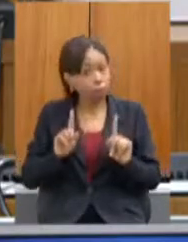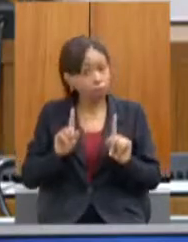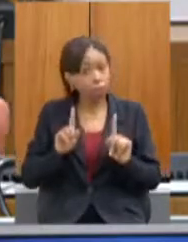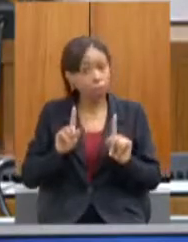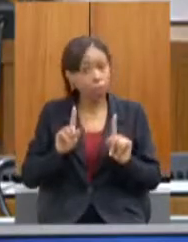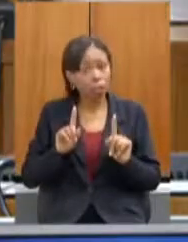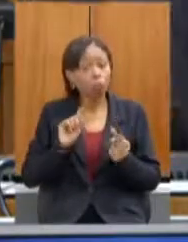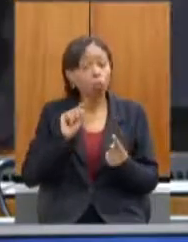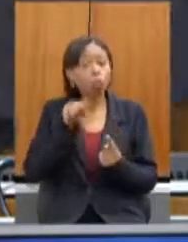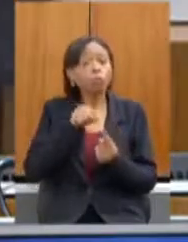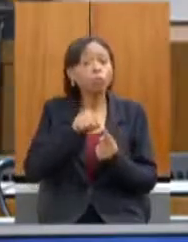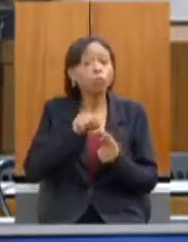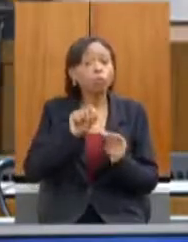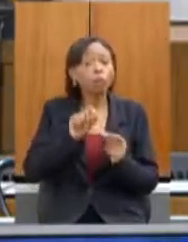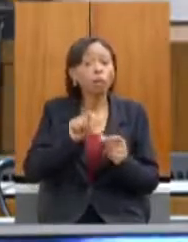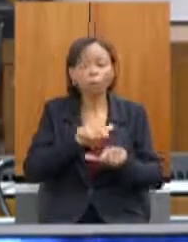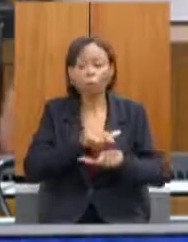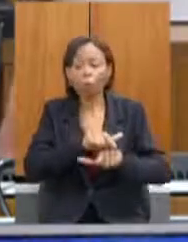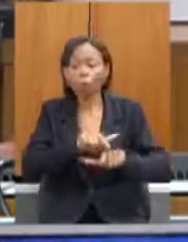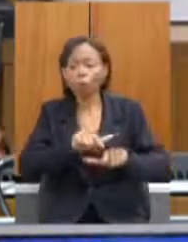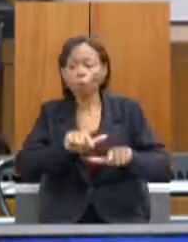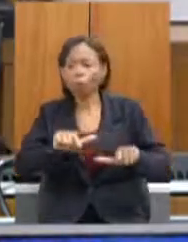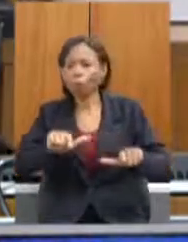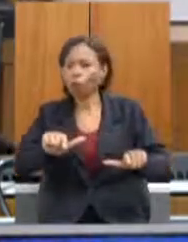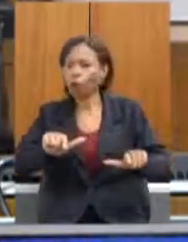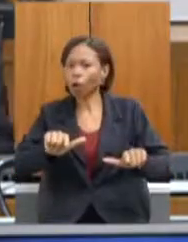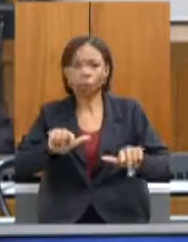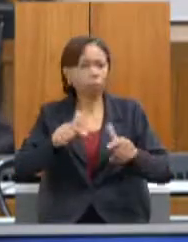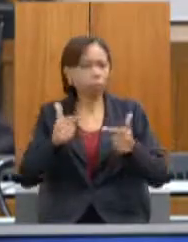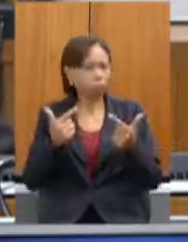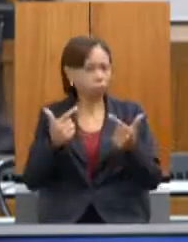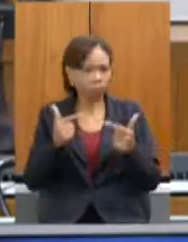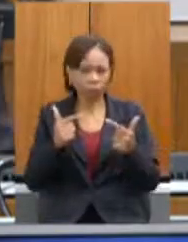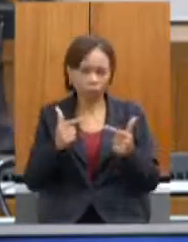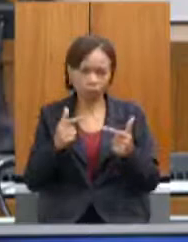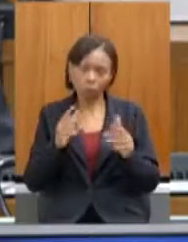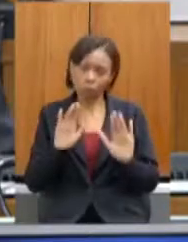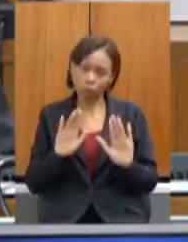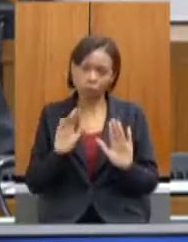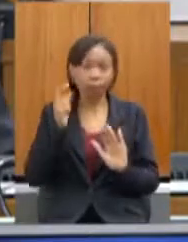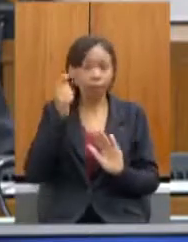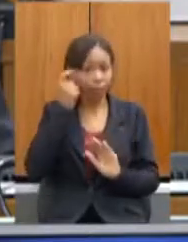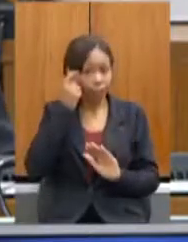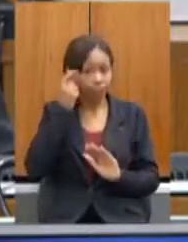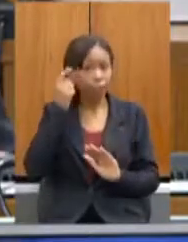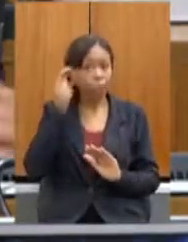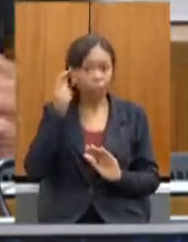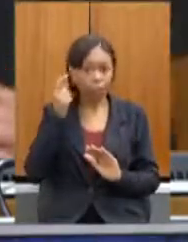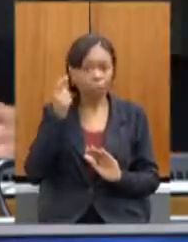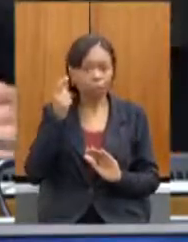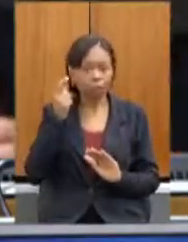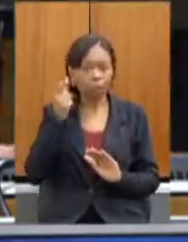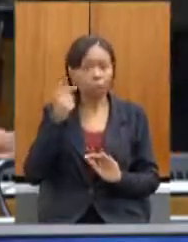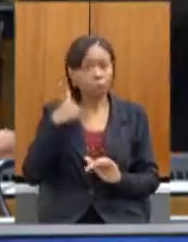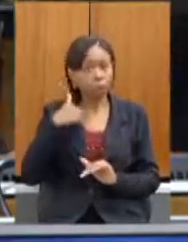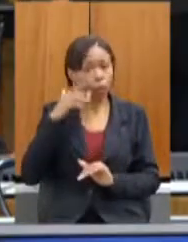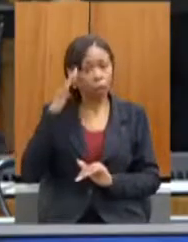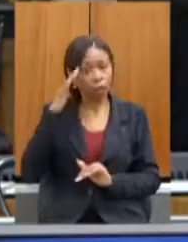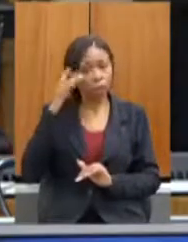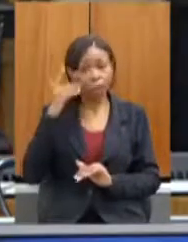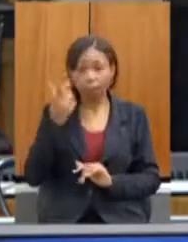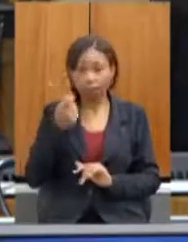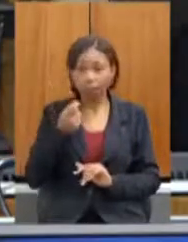vazios assistenciais no estado Essa é a ideia eu acredito que isso será Talvez o maior legado